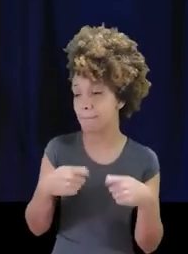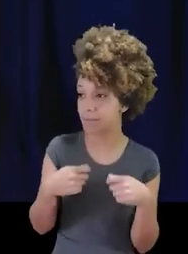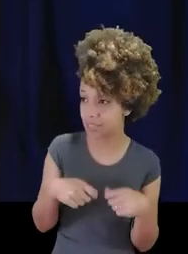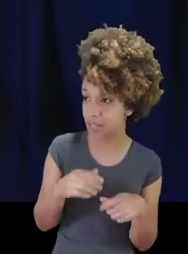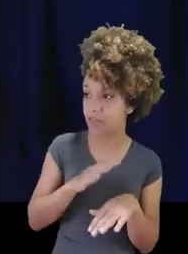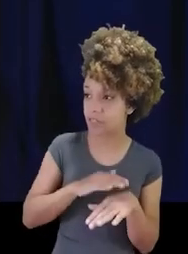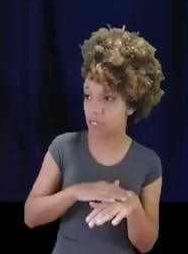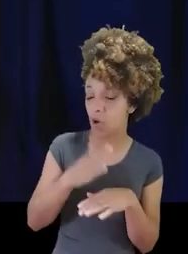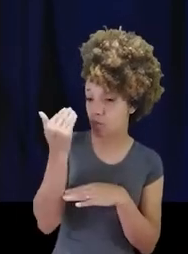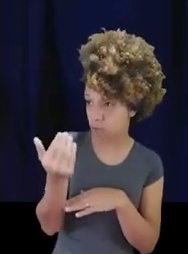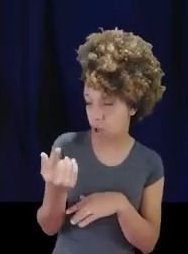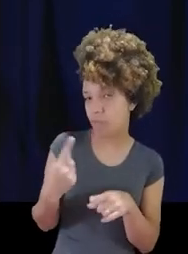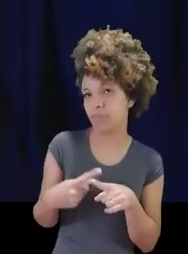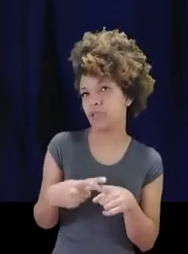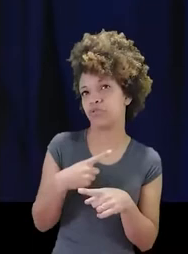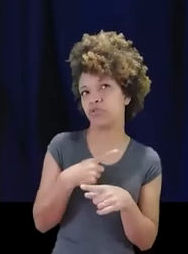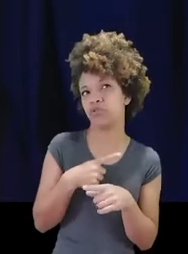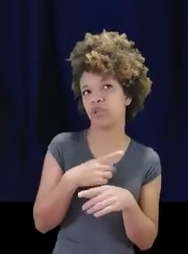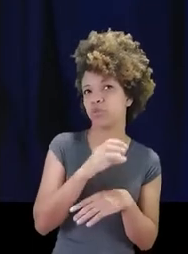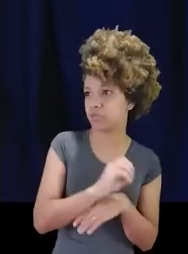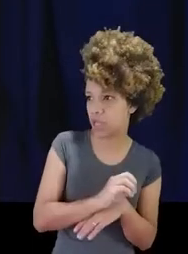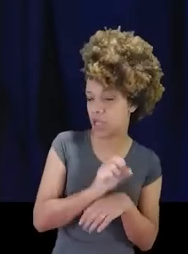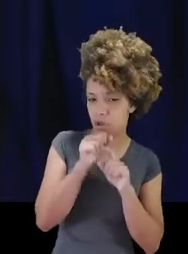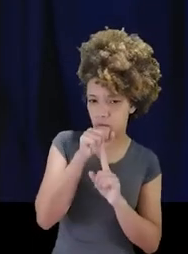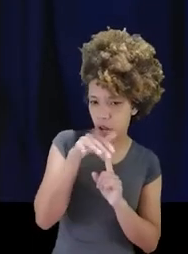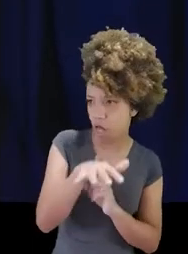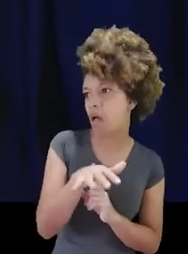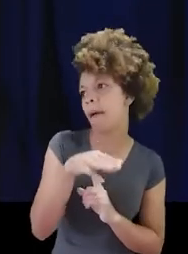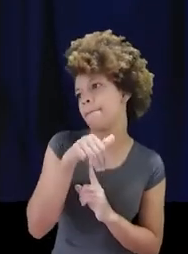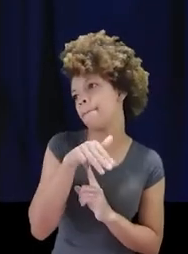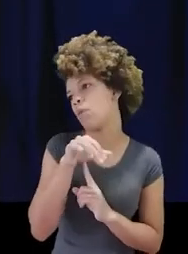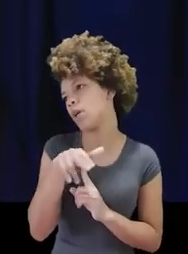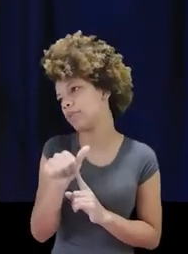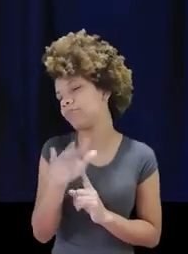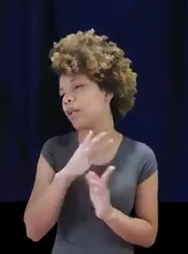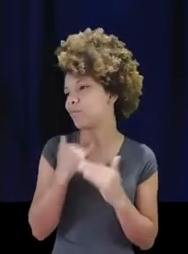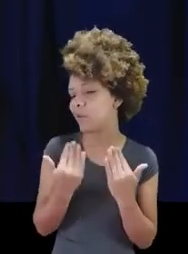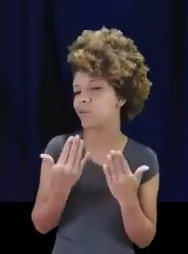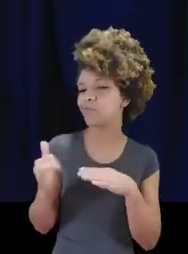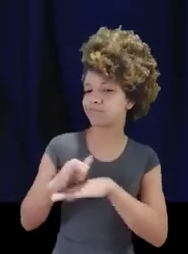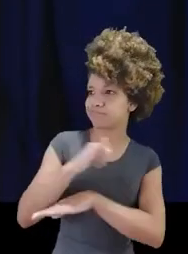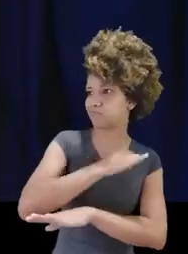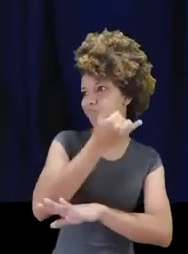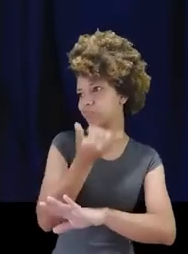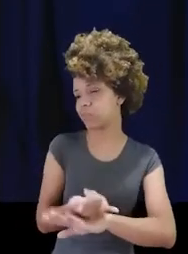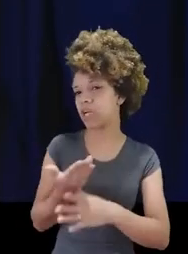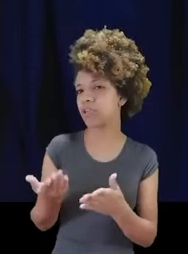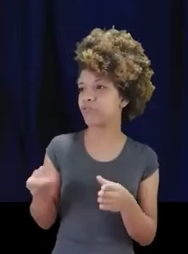precisava fazer um novo sucesso porque eu tinha saído do zero estourei com os Mamonas E aí voltei para estaca zero Quando aconteceu o acidente